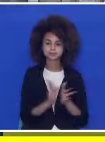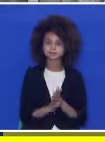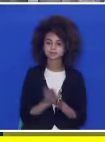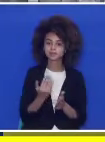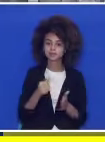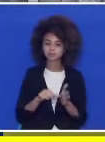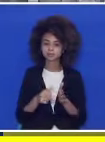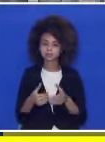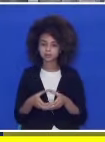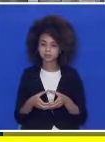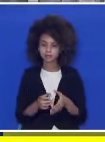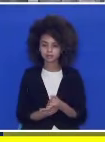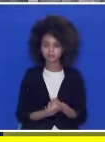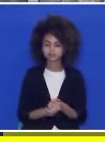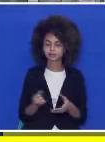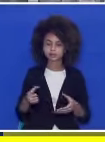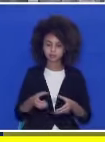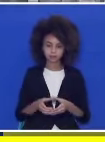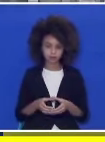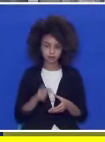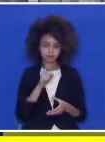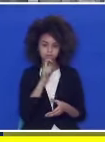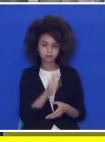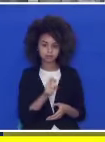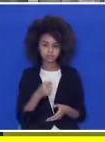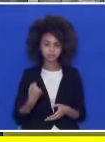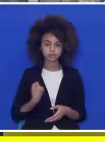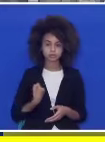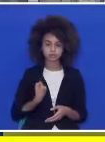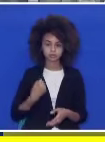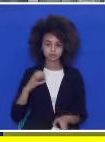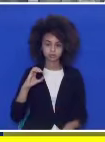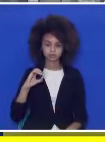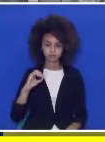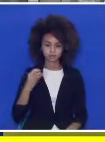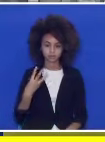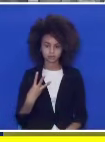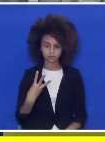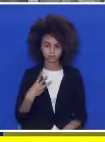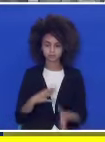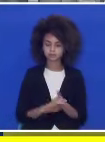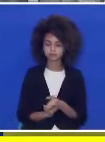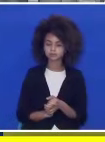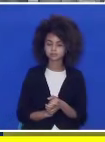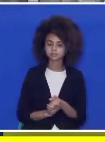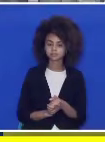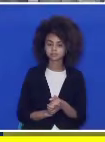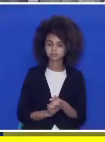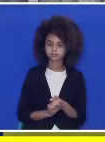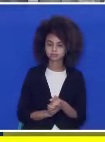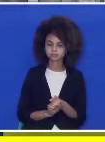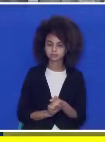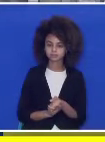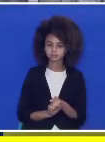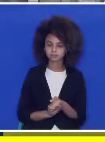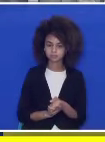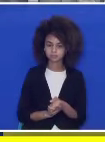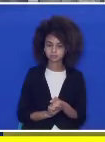Primeiro número na tela. Bola verde, número 03. Verde, 03.